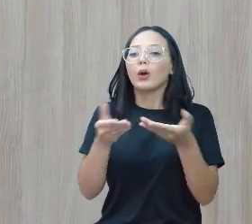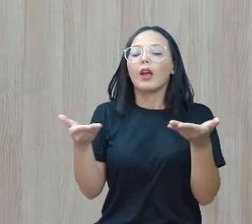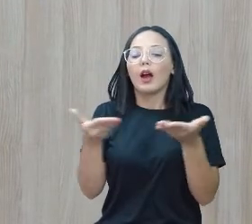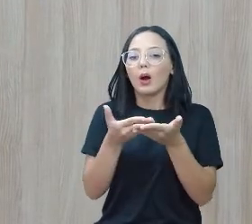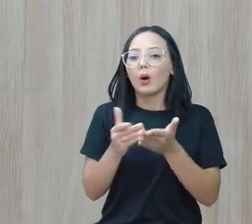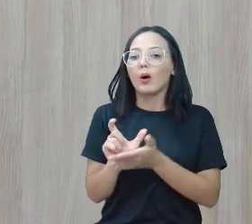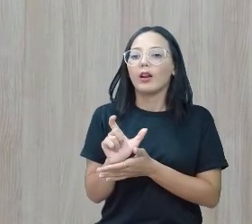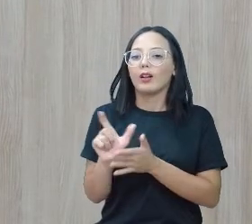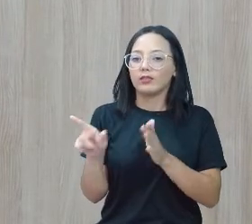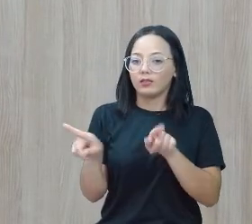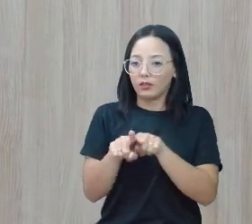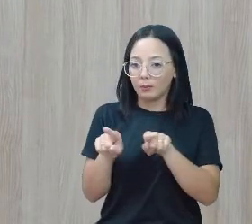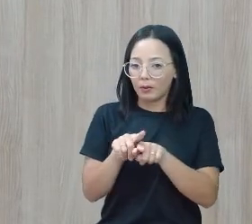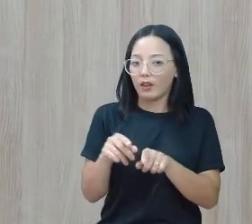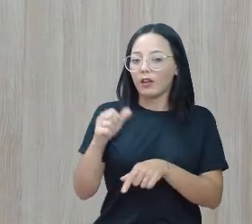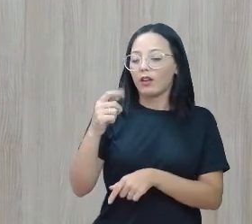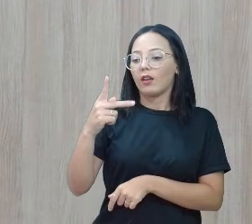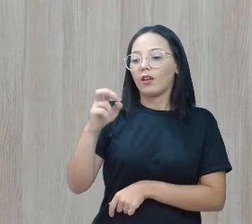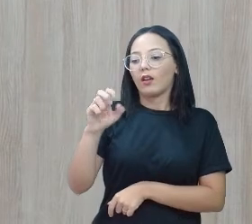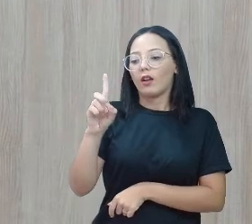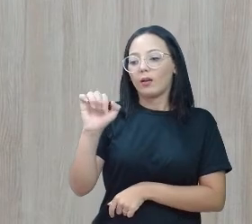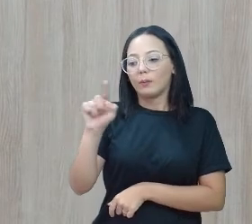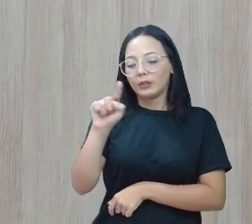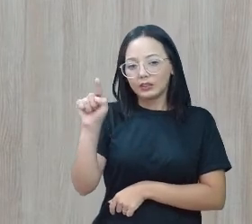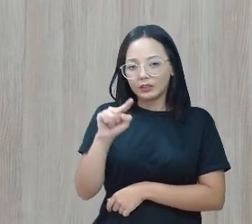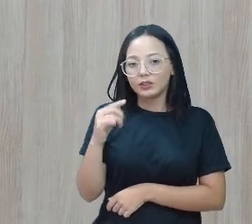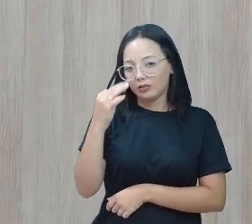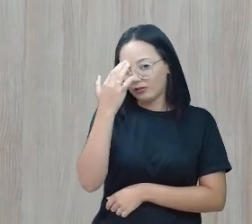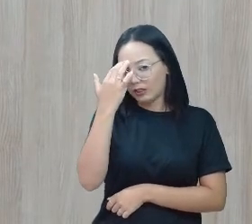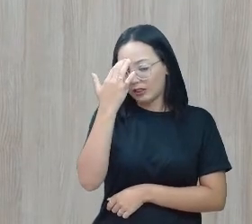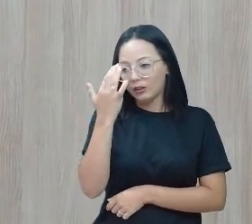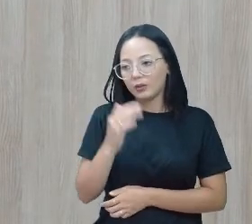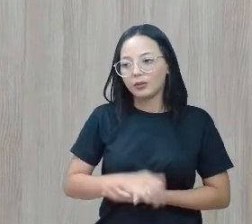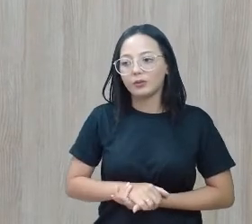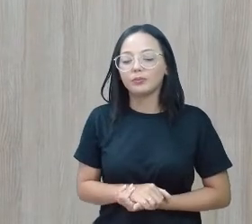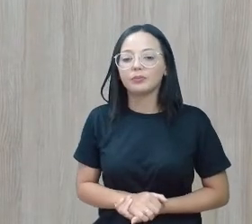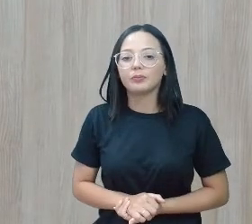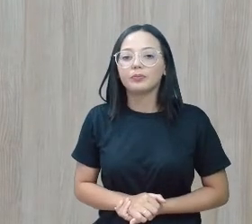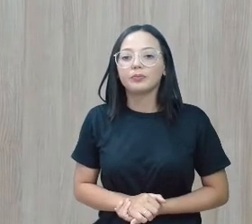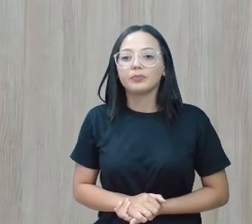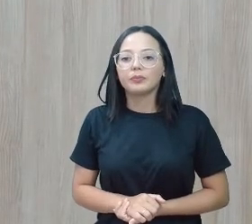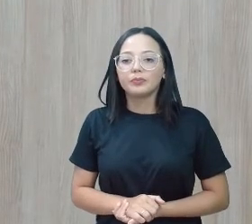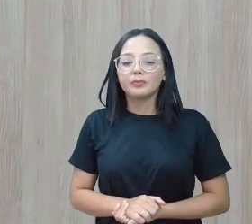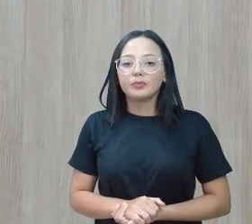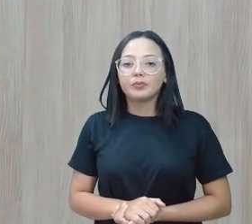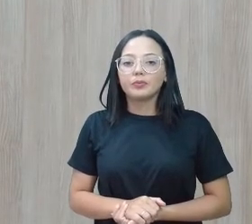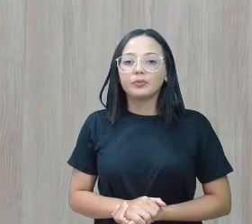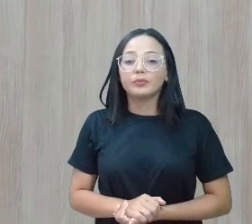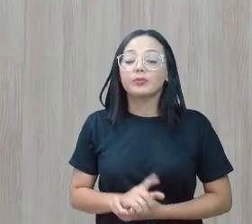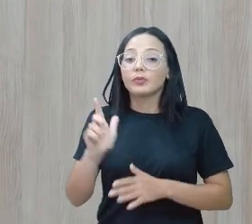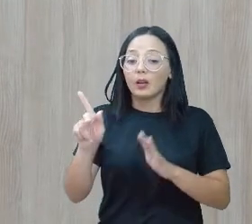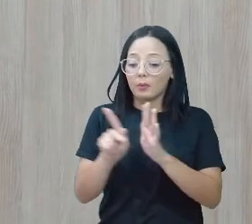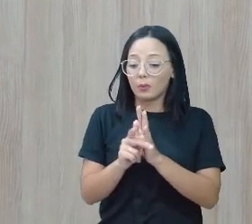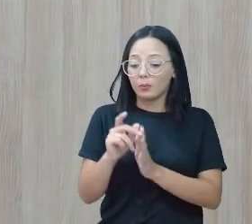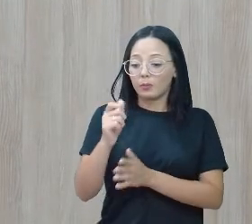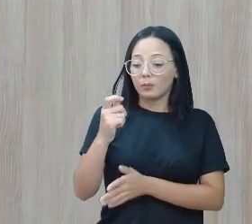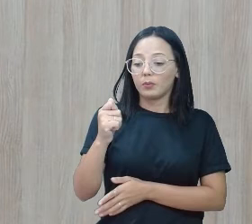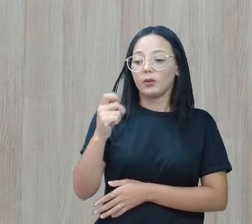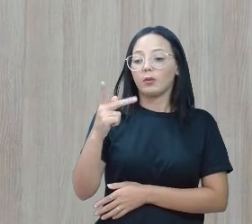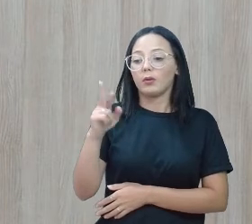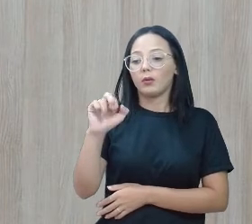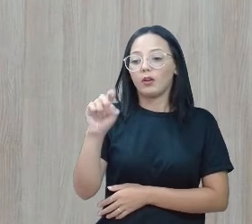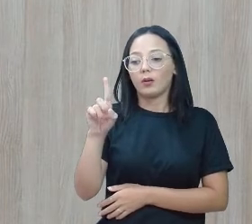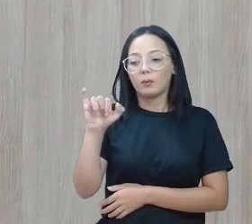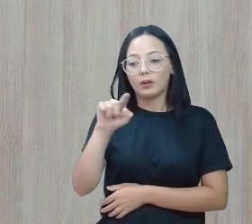desta palavra, aprendiz, nós temos ali, o radical não é o verbo aprender, é aprendiz. E